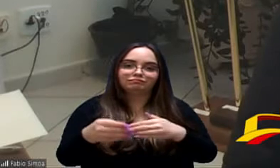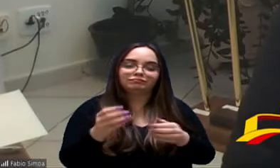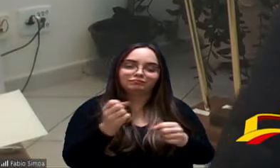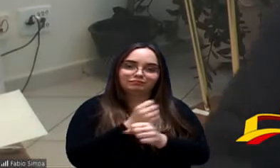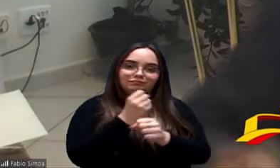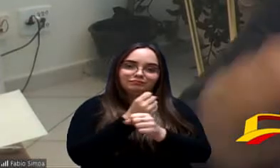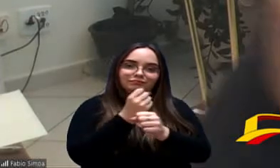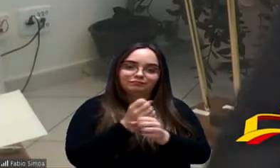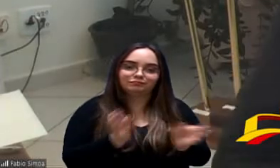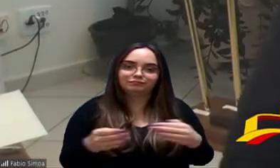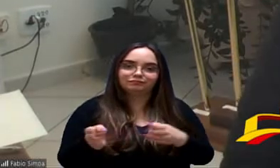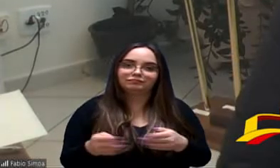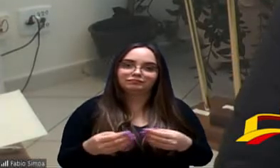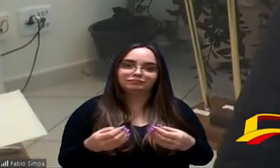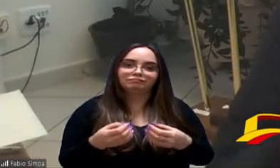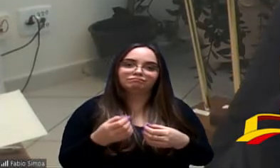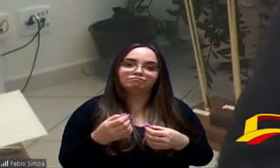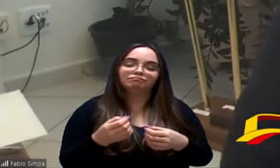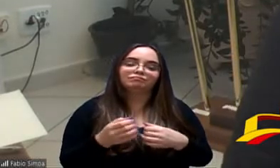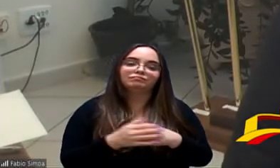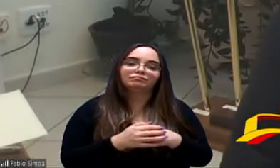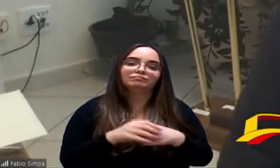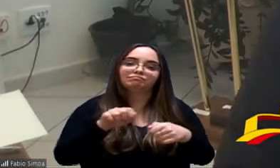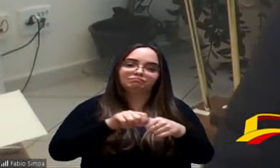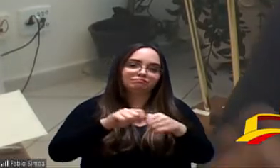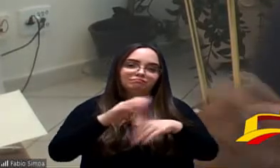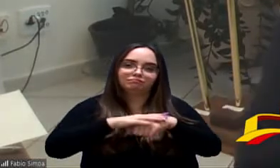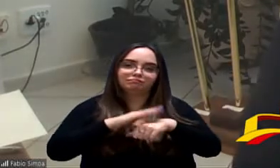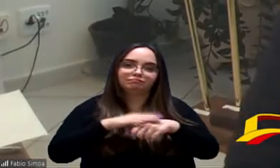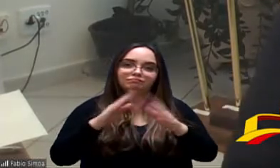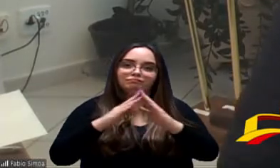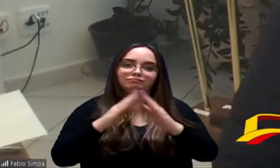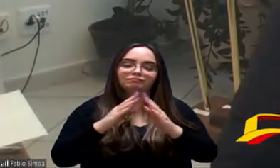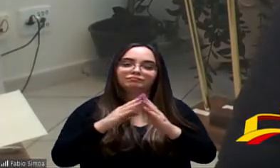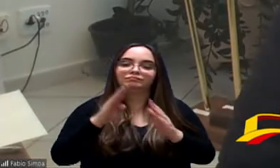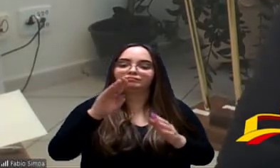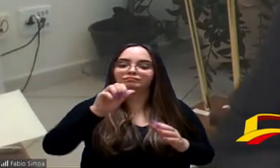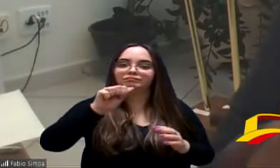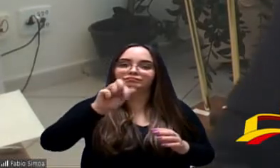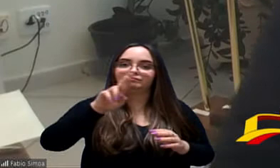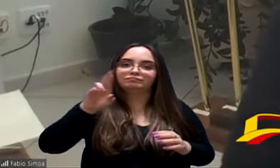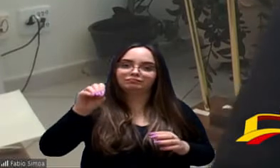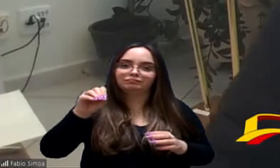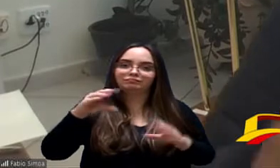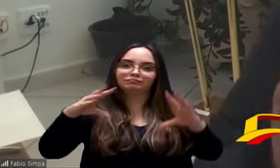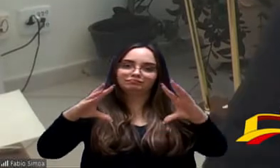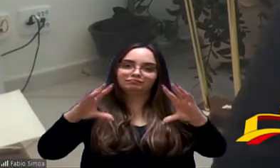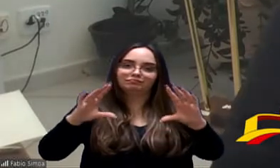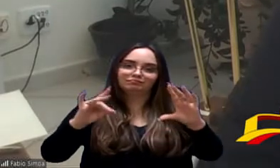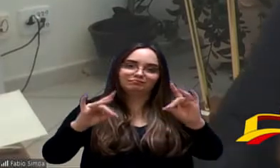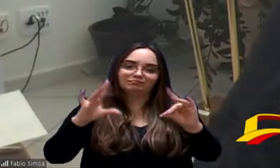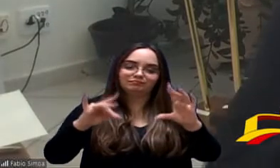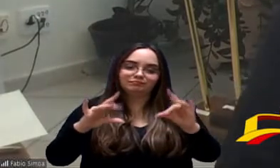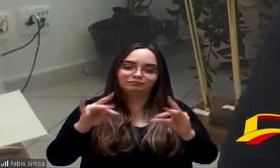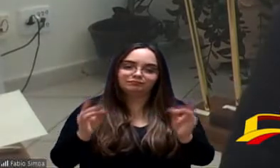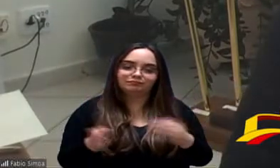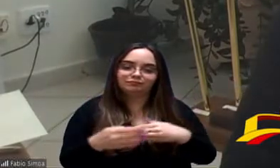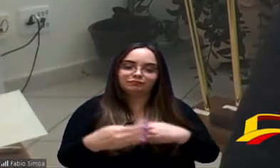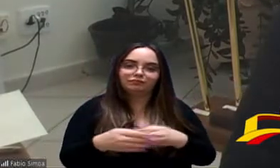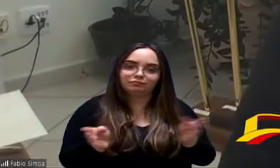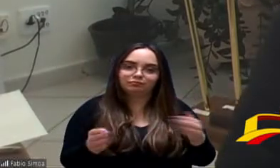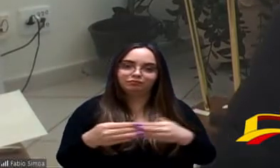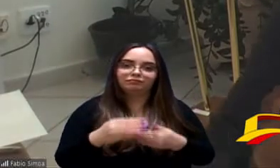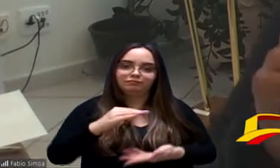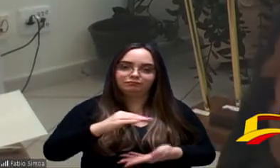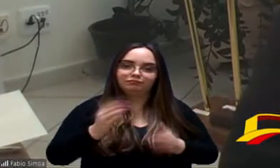empregados. Começou a produzir tijolos de forma rudimentar para amassar o barro e, no caso, os empregados usavam as pipas, construídas em madeiras e